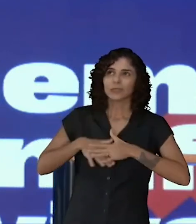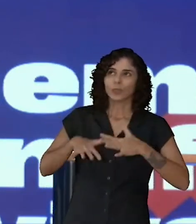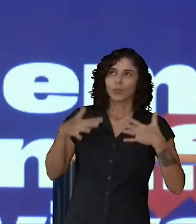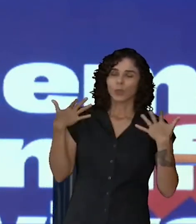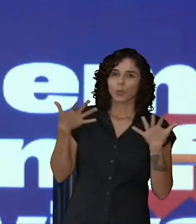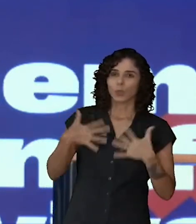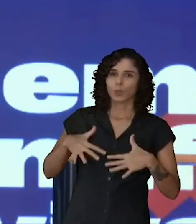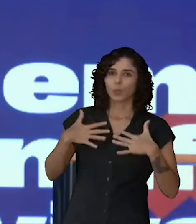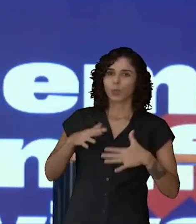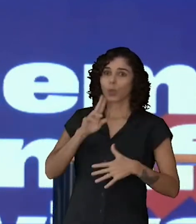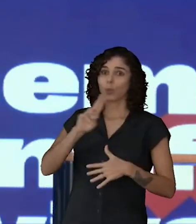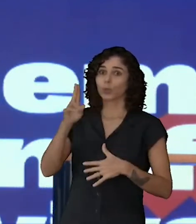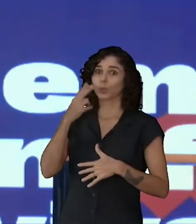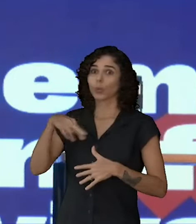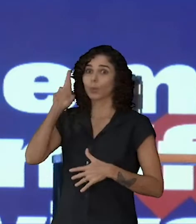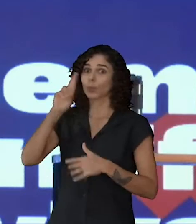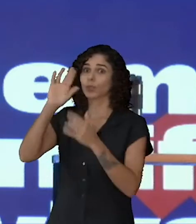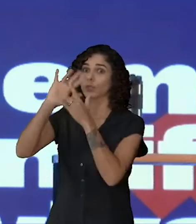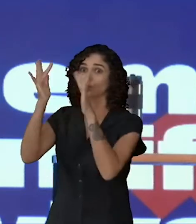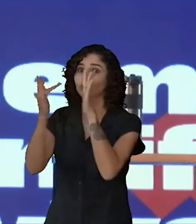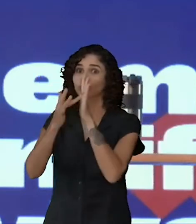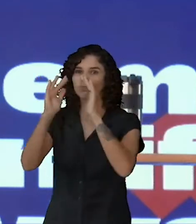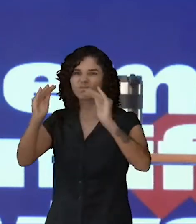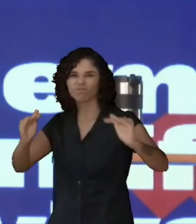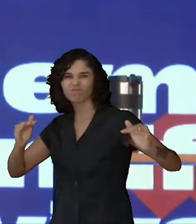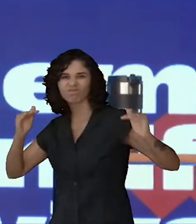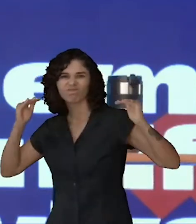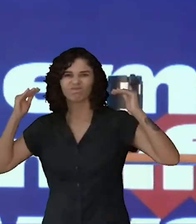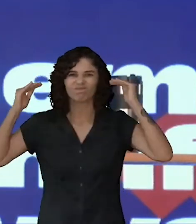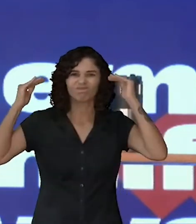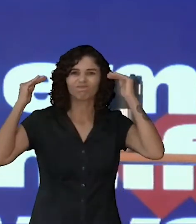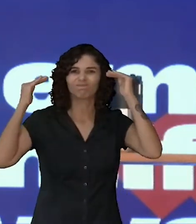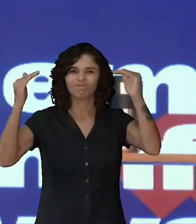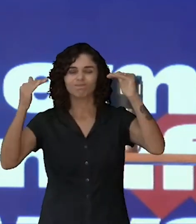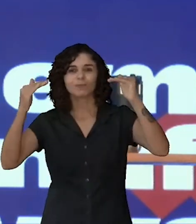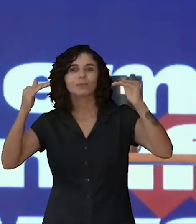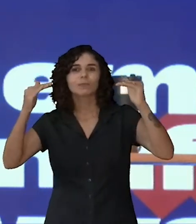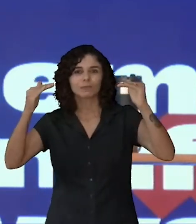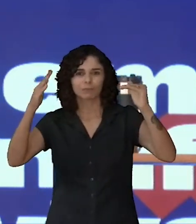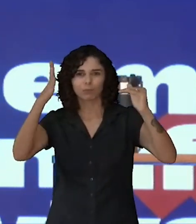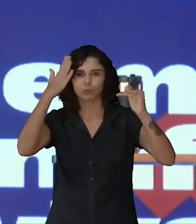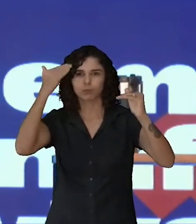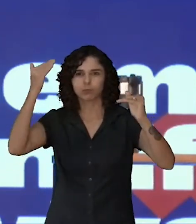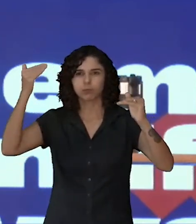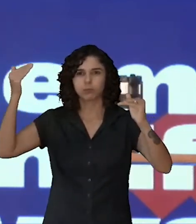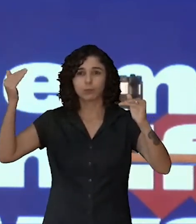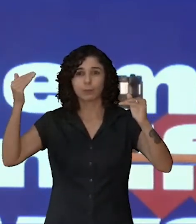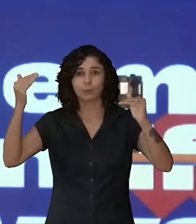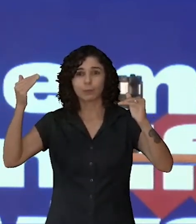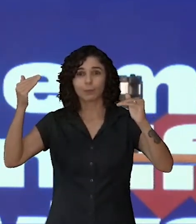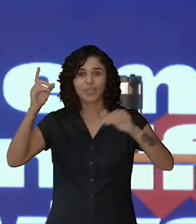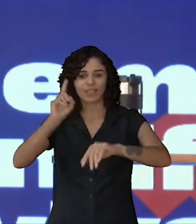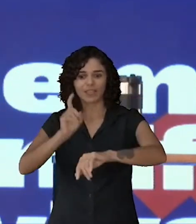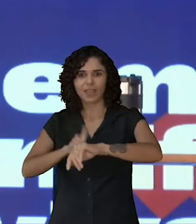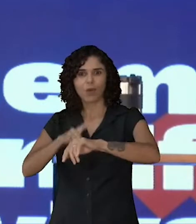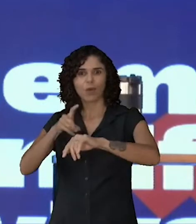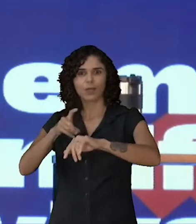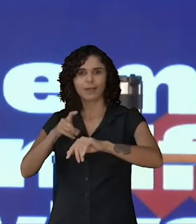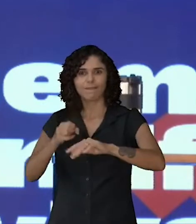engrandecido. E ato contínuo, muitos dos que creram passaram por libertação.